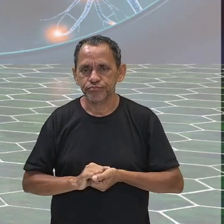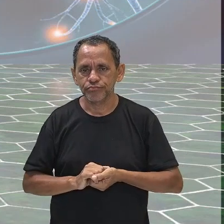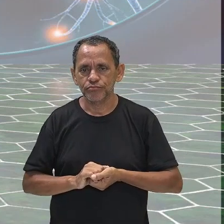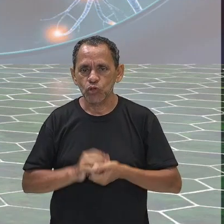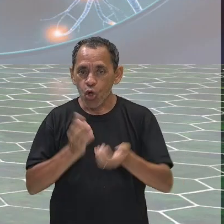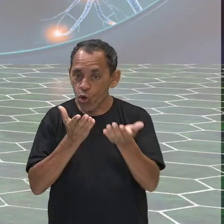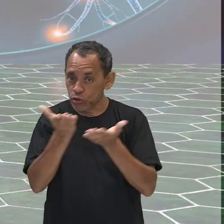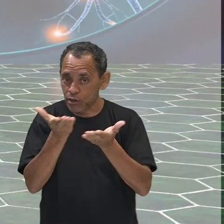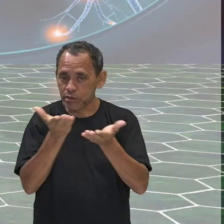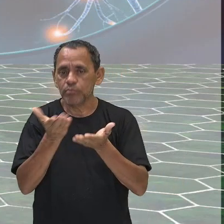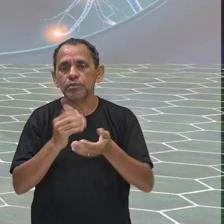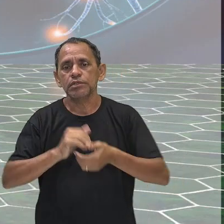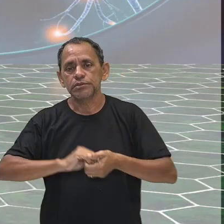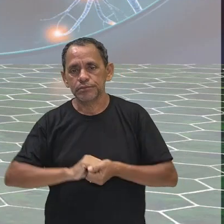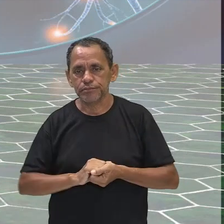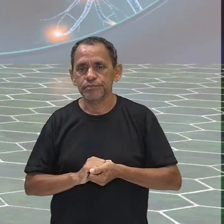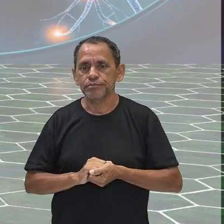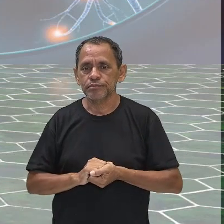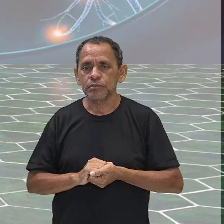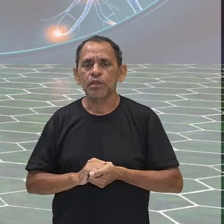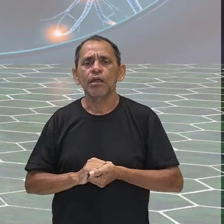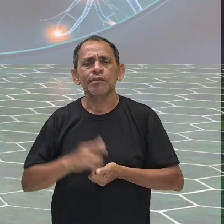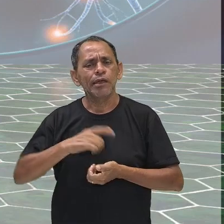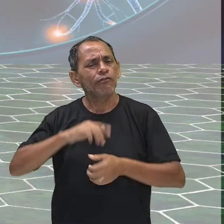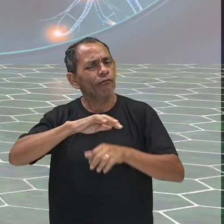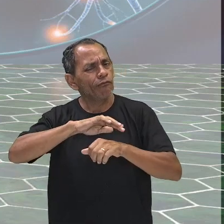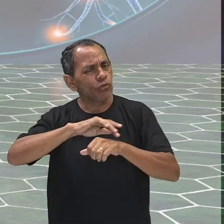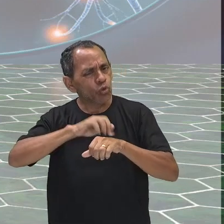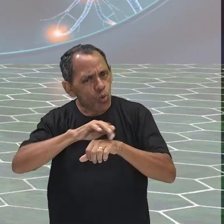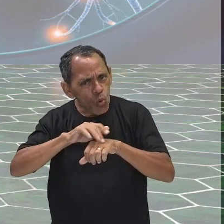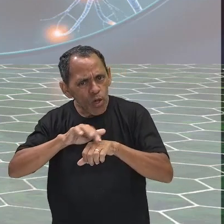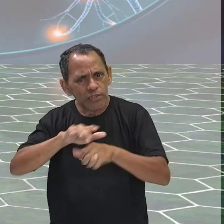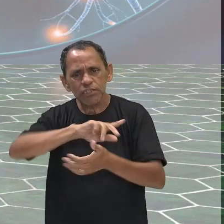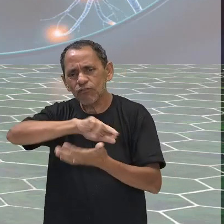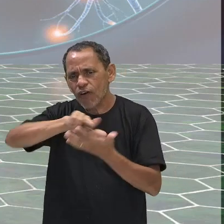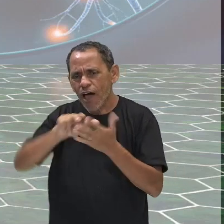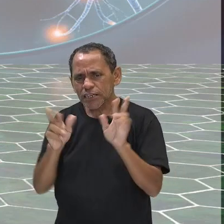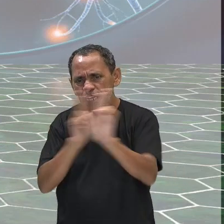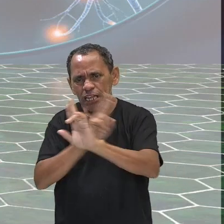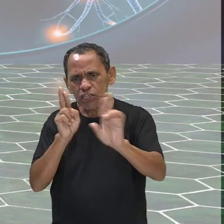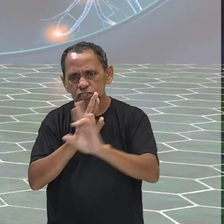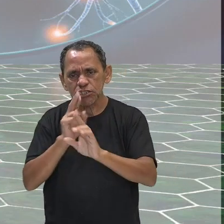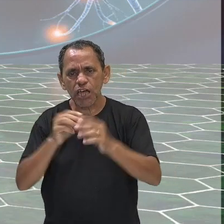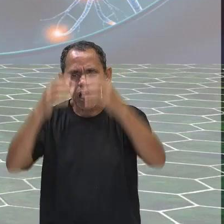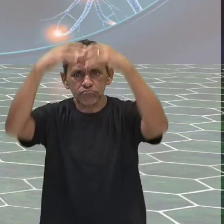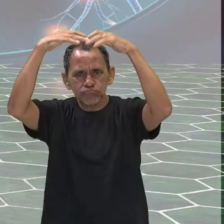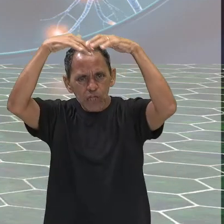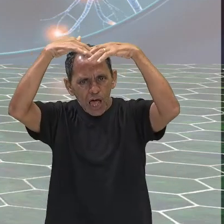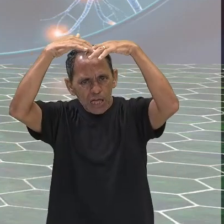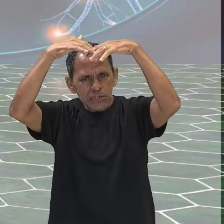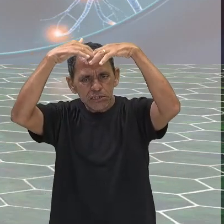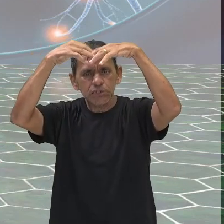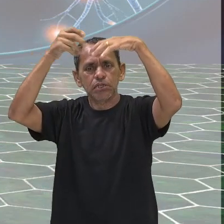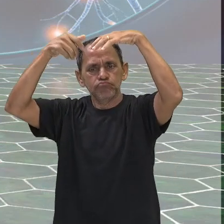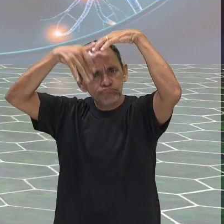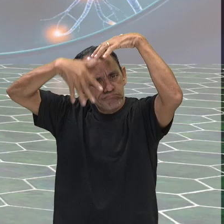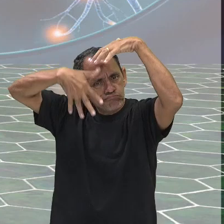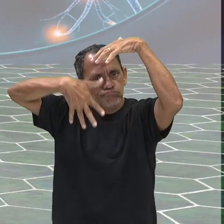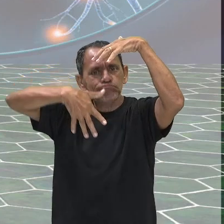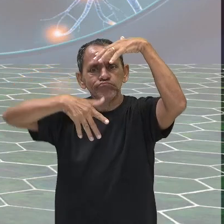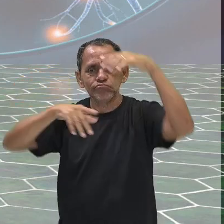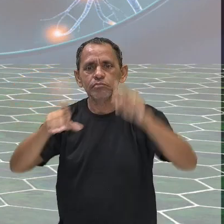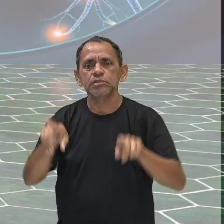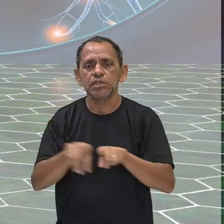enxaqueca. Então, nós temos aí várias doenças que são relacionadas ao sistema nervoso, tá? Então, nós fizemos aí na